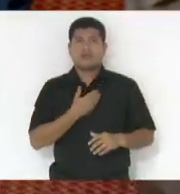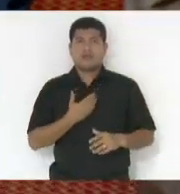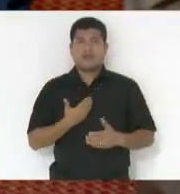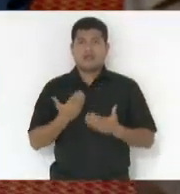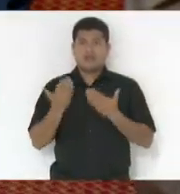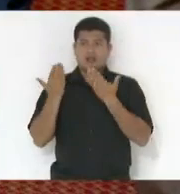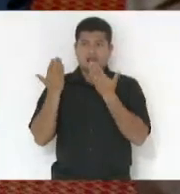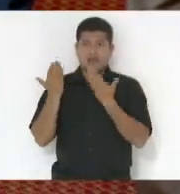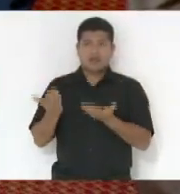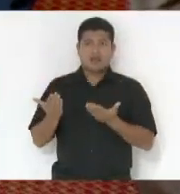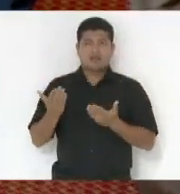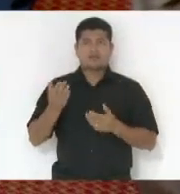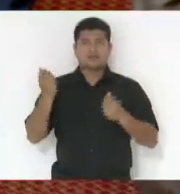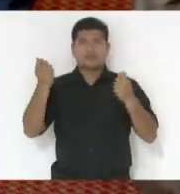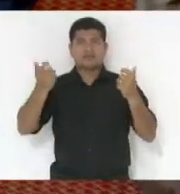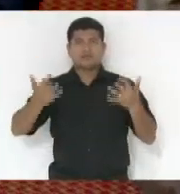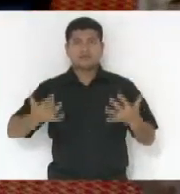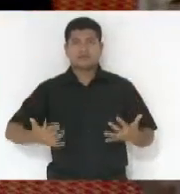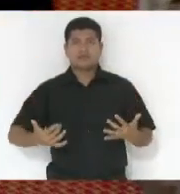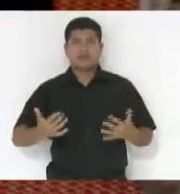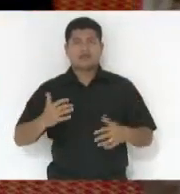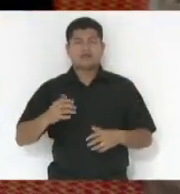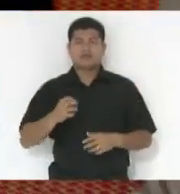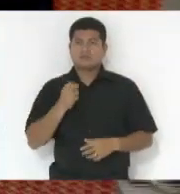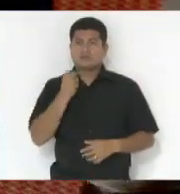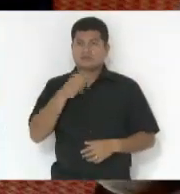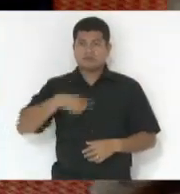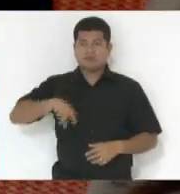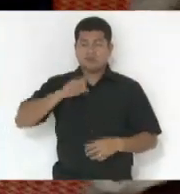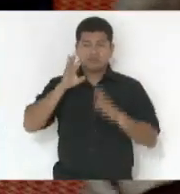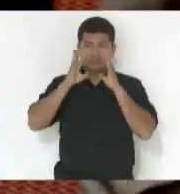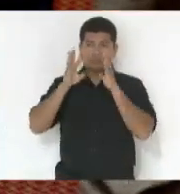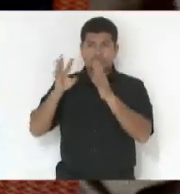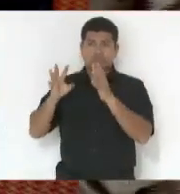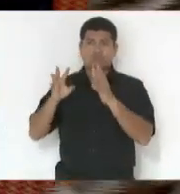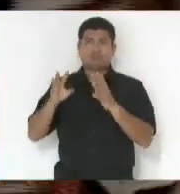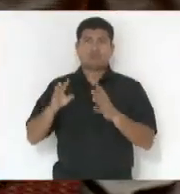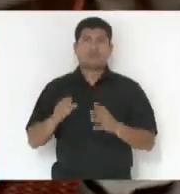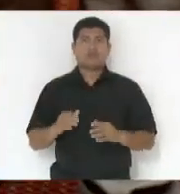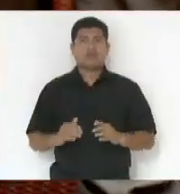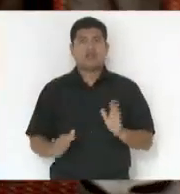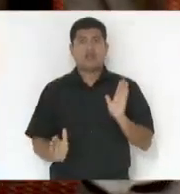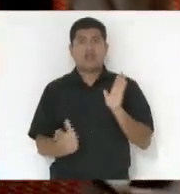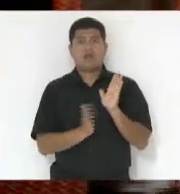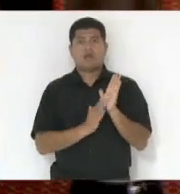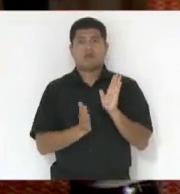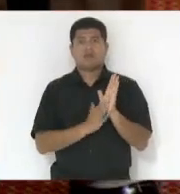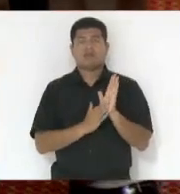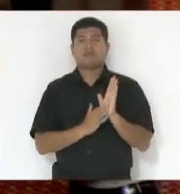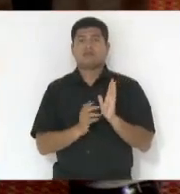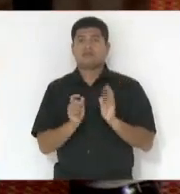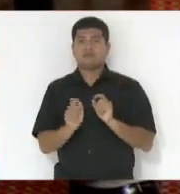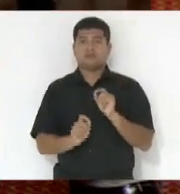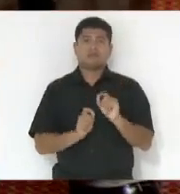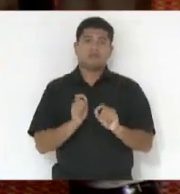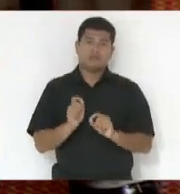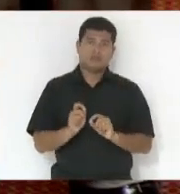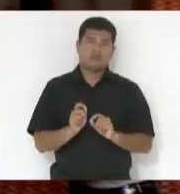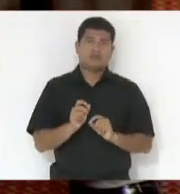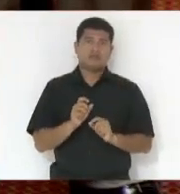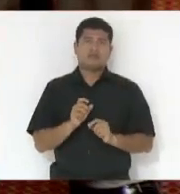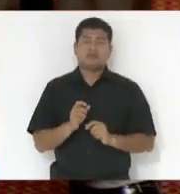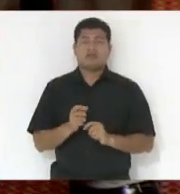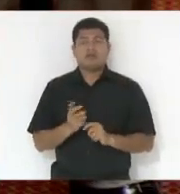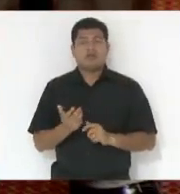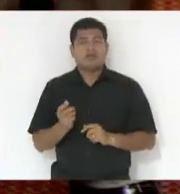alto e bom tom a todos nós nesta casa. E o propósito é não menos e nenhum outro